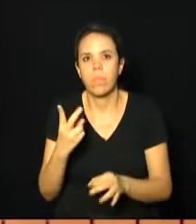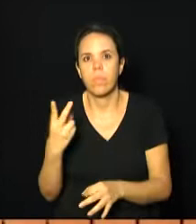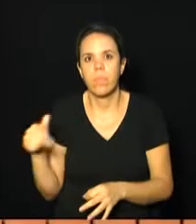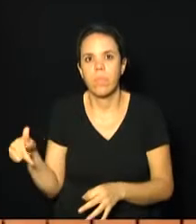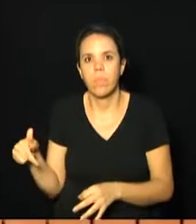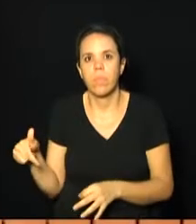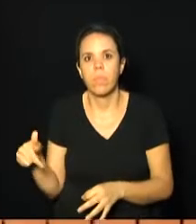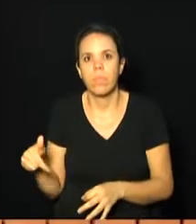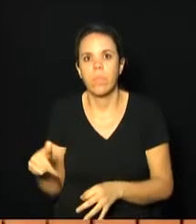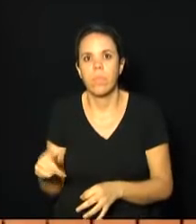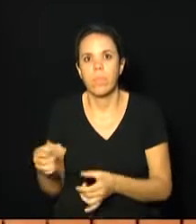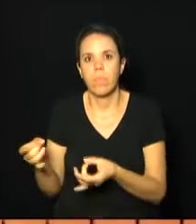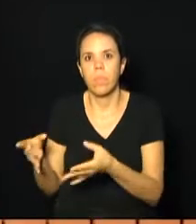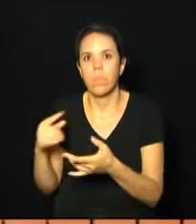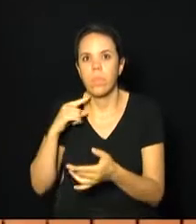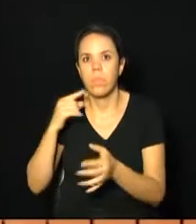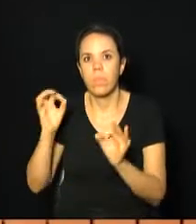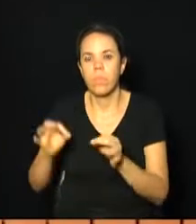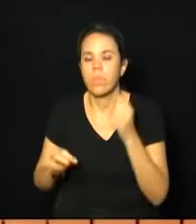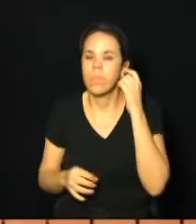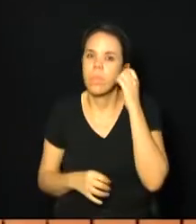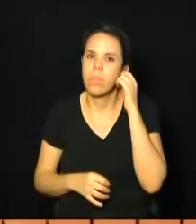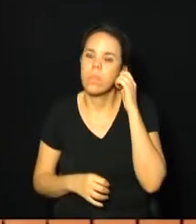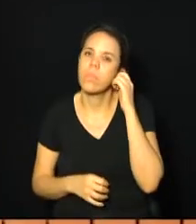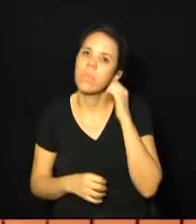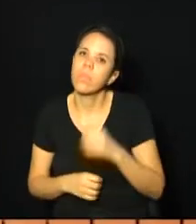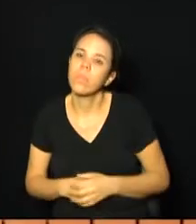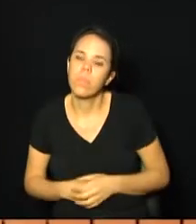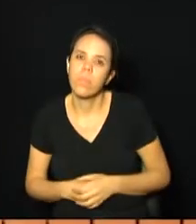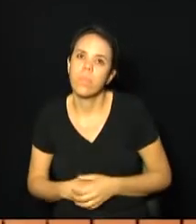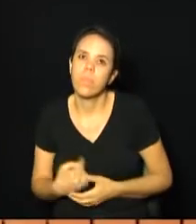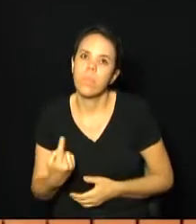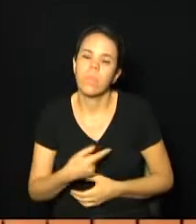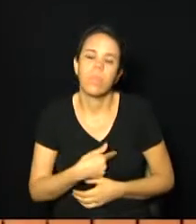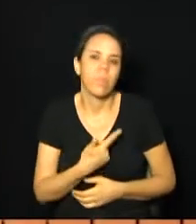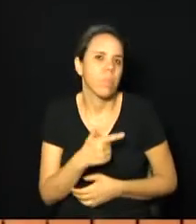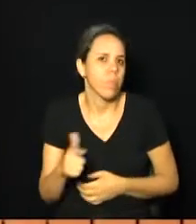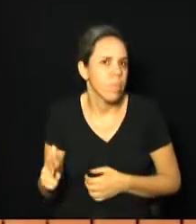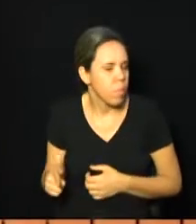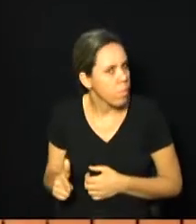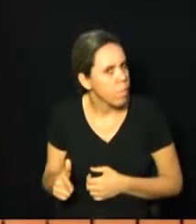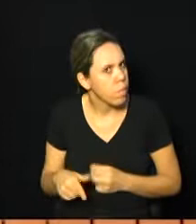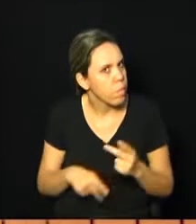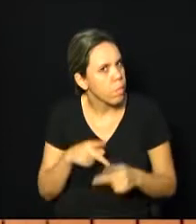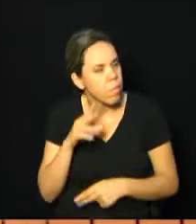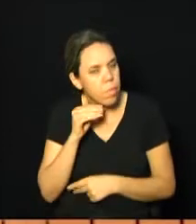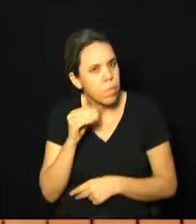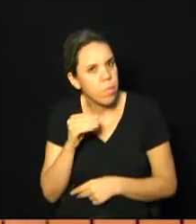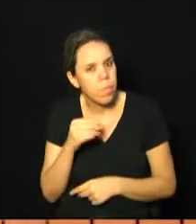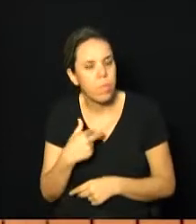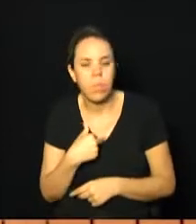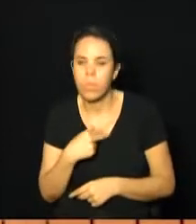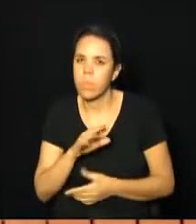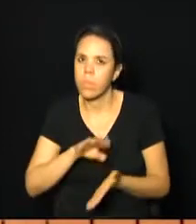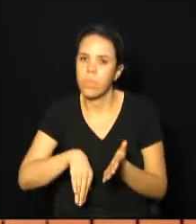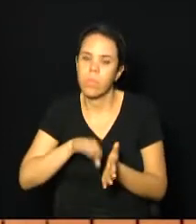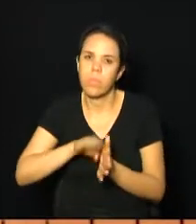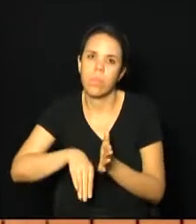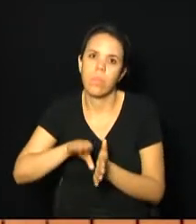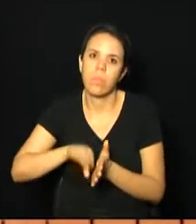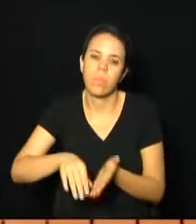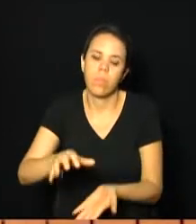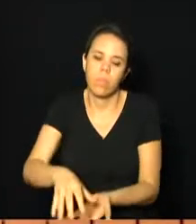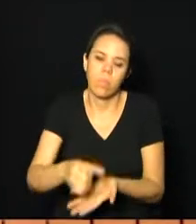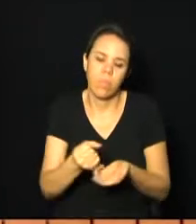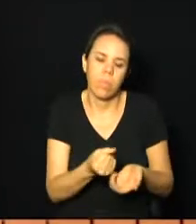para descartar esses lixos corretamente, só que a gente ainda não tem o pessoal para poder tirar esse lixo. Então, o que a gente